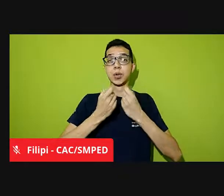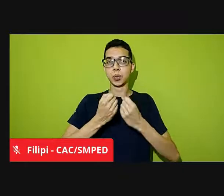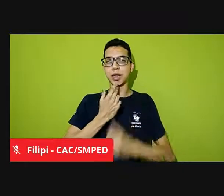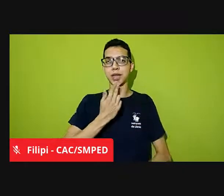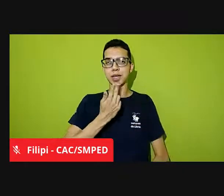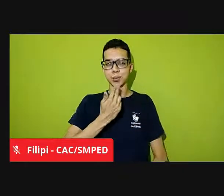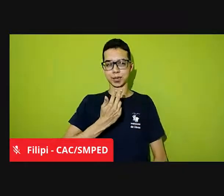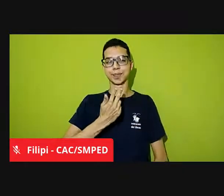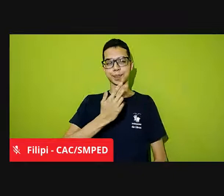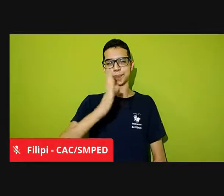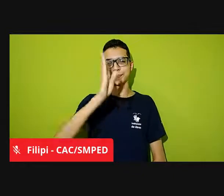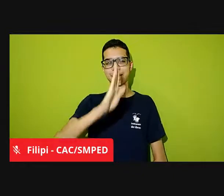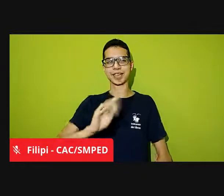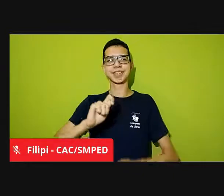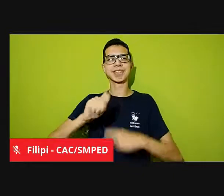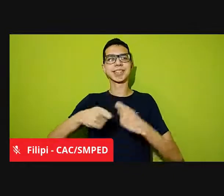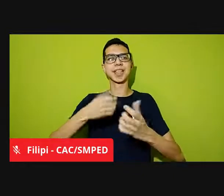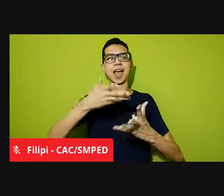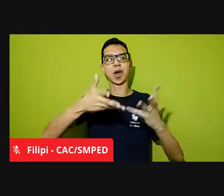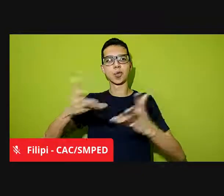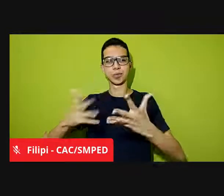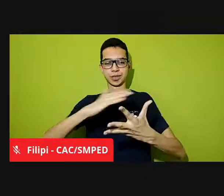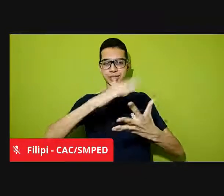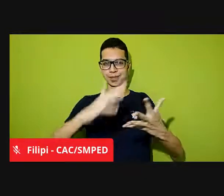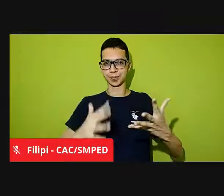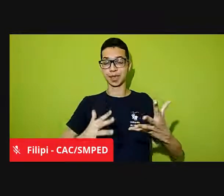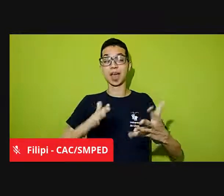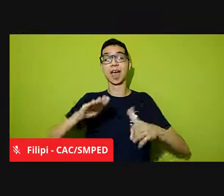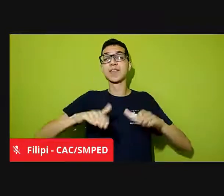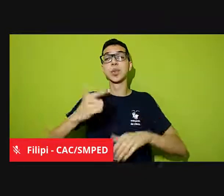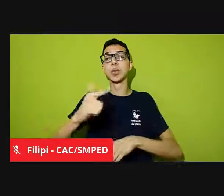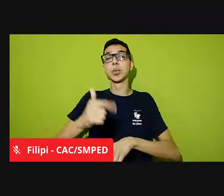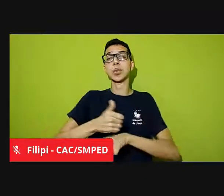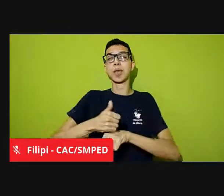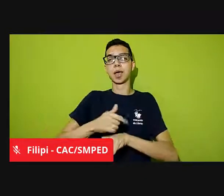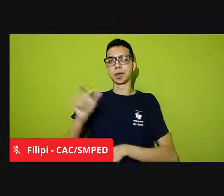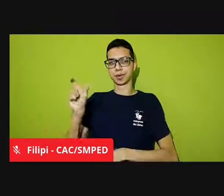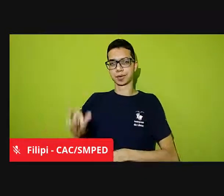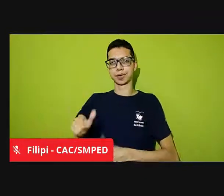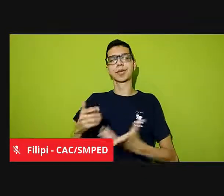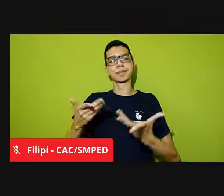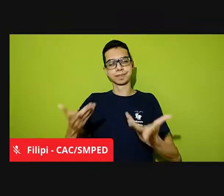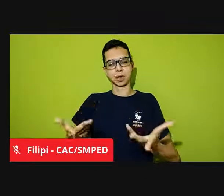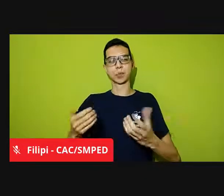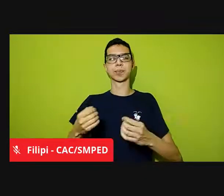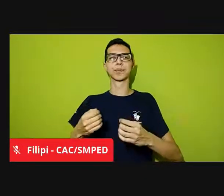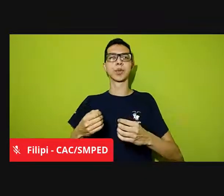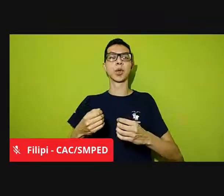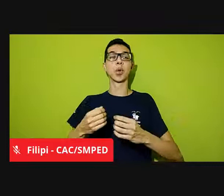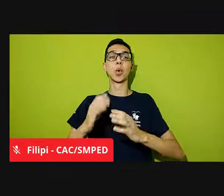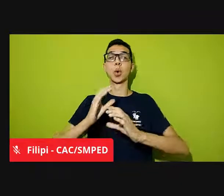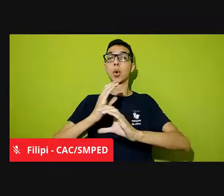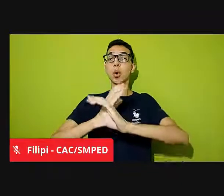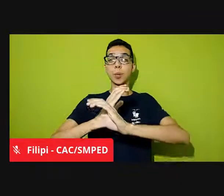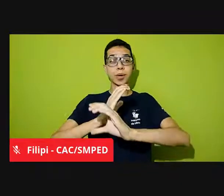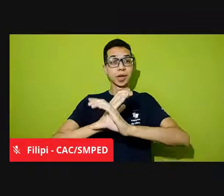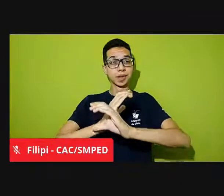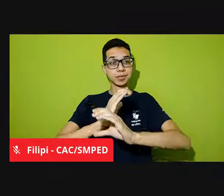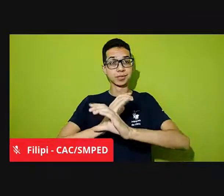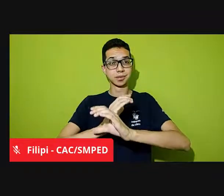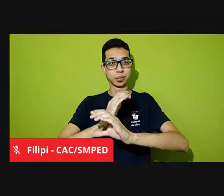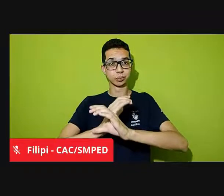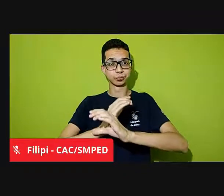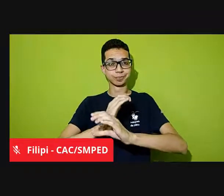fica prejudicada, né? E a comunicação prejudicada, a gente não faz com que essa informação chegue com a